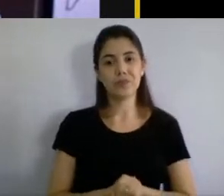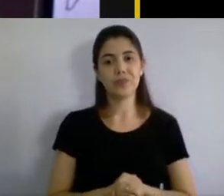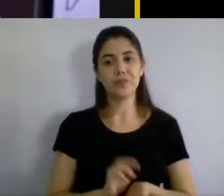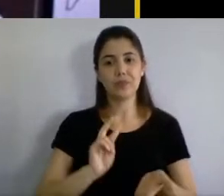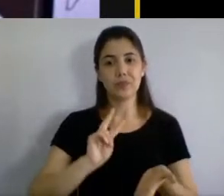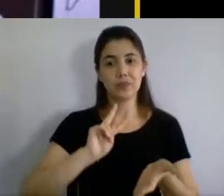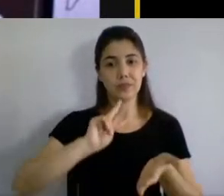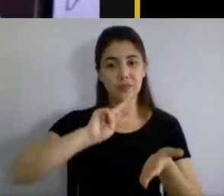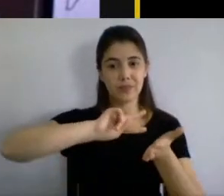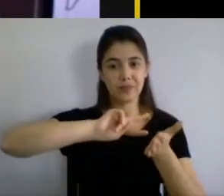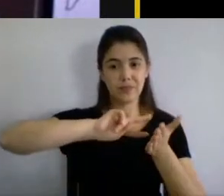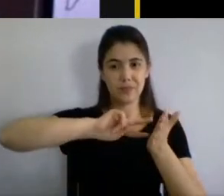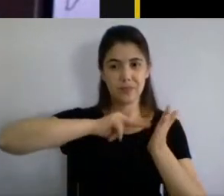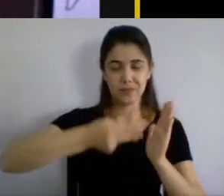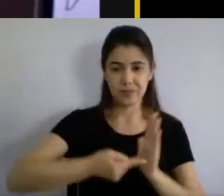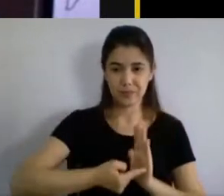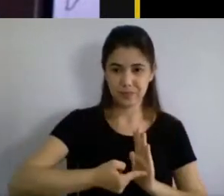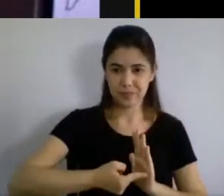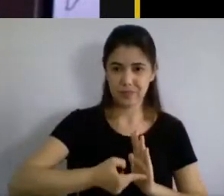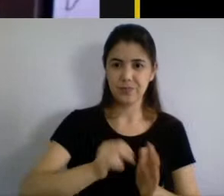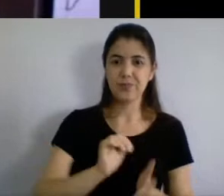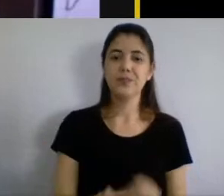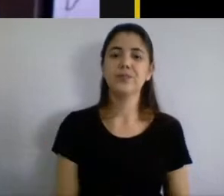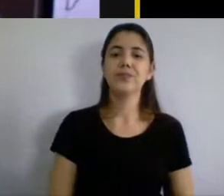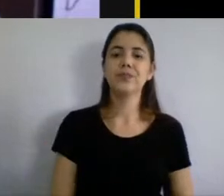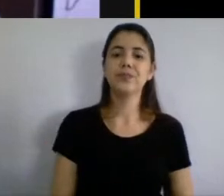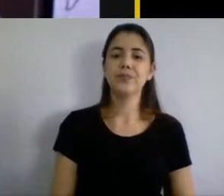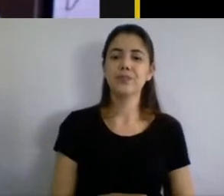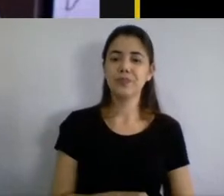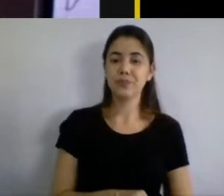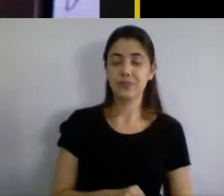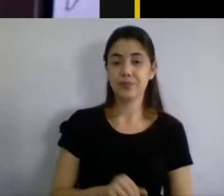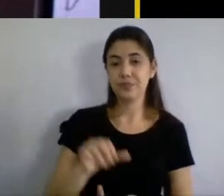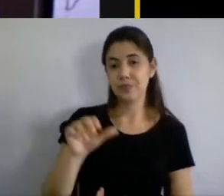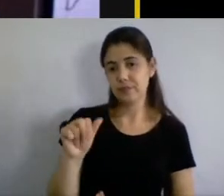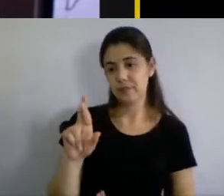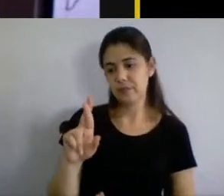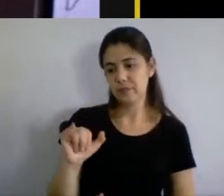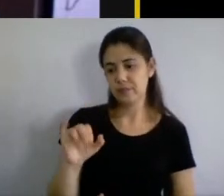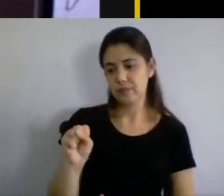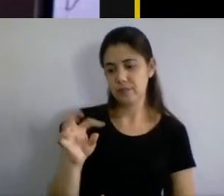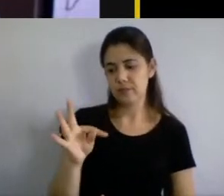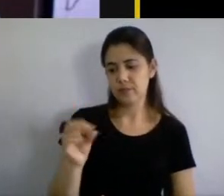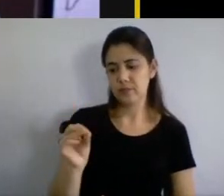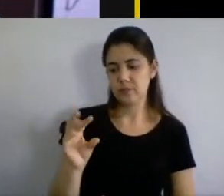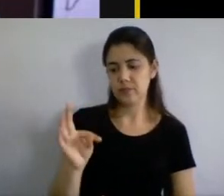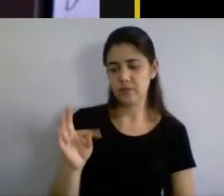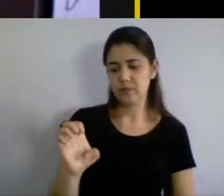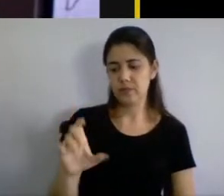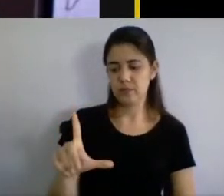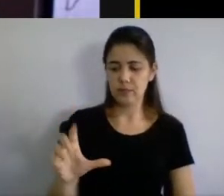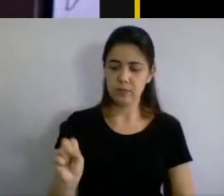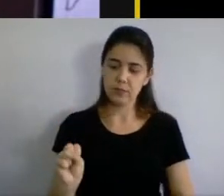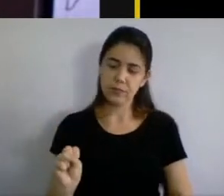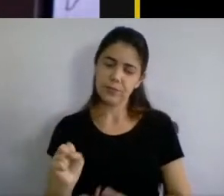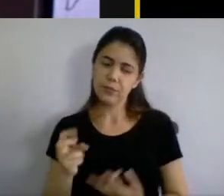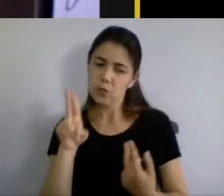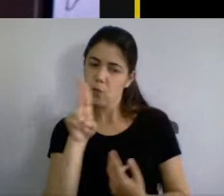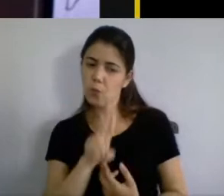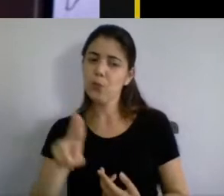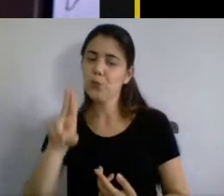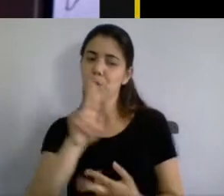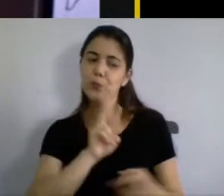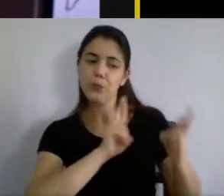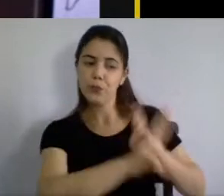Aristóteles, então, ele especifica na retórica as técnicas de uso de lugares comuns segundo